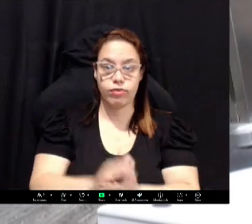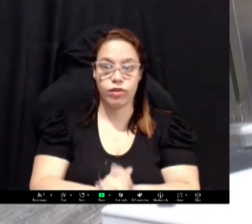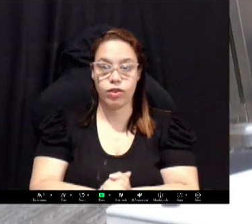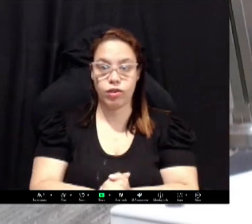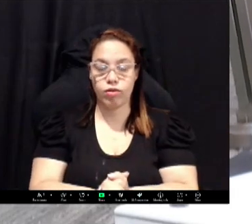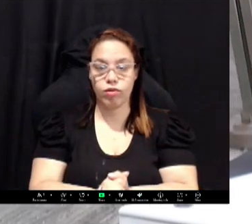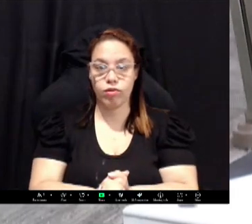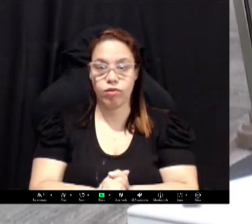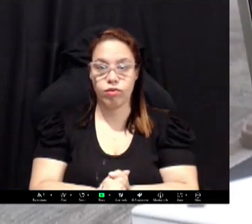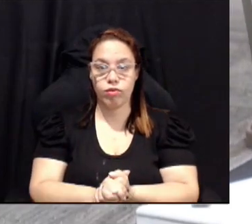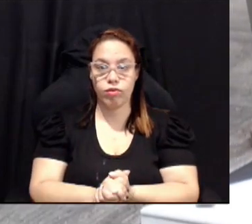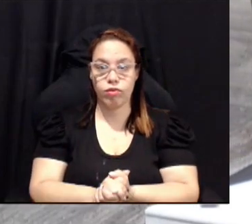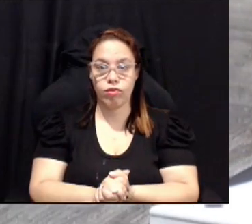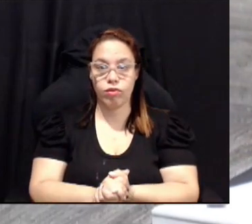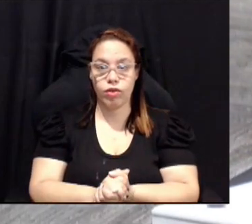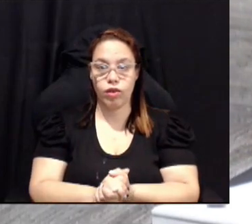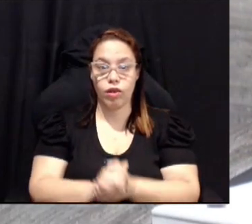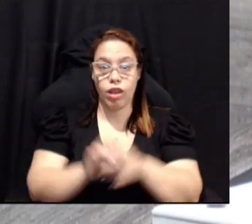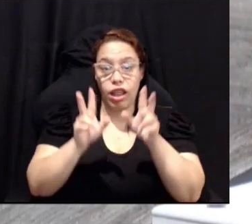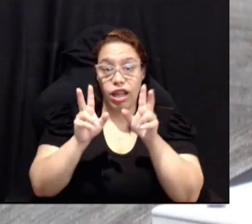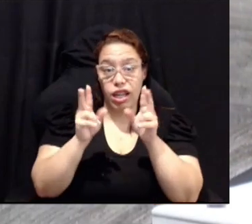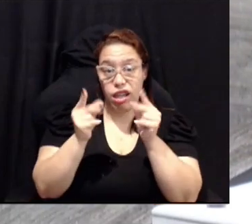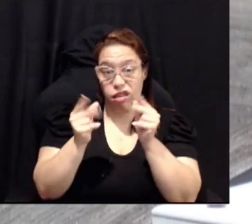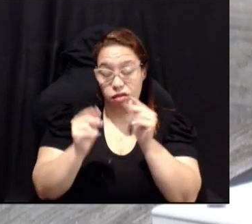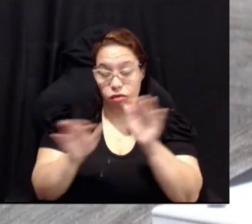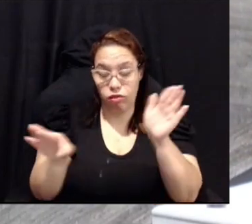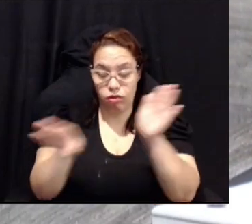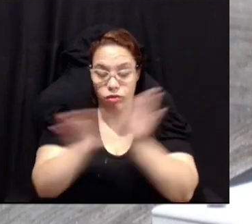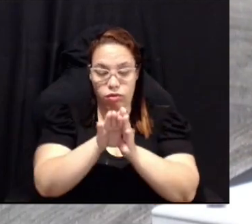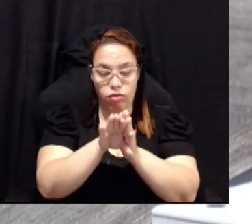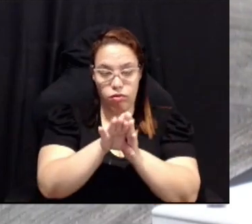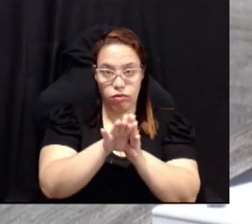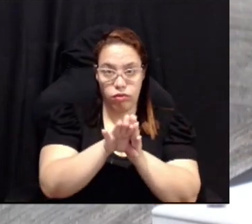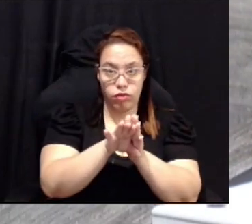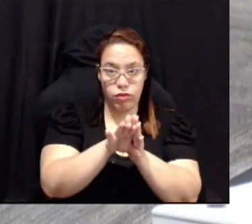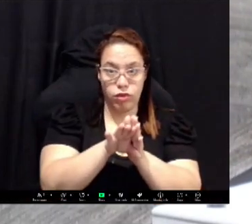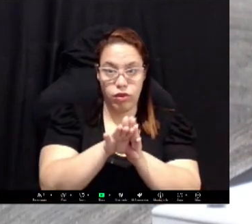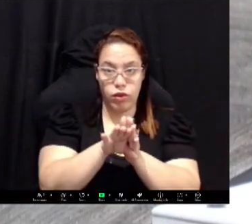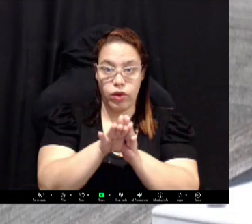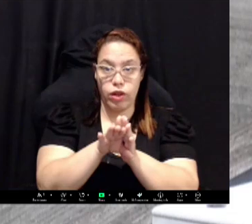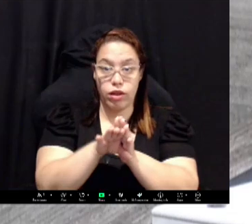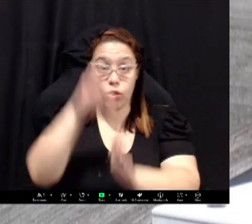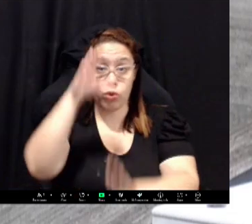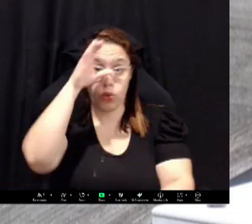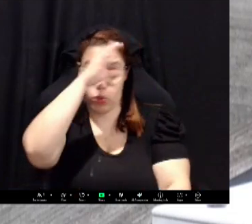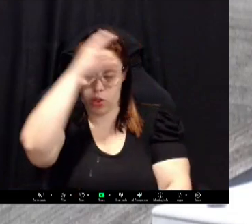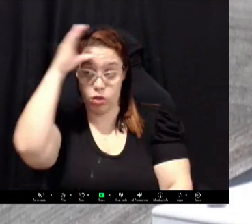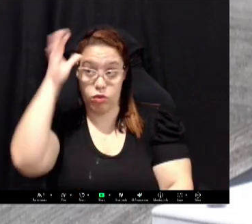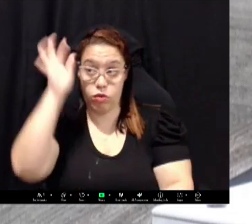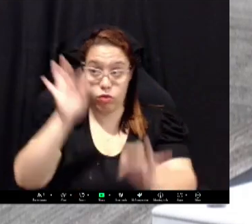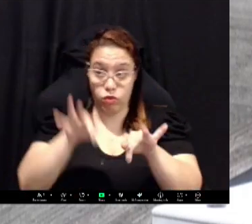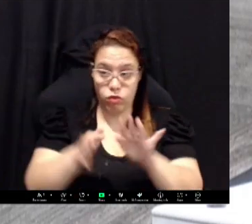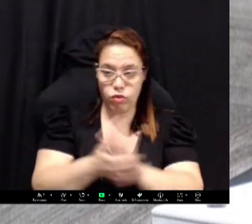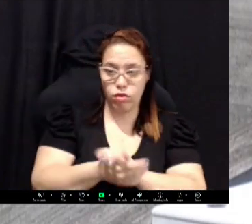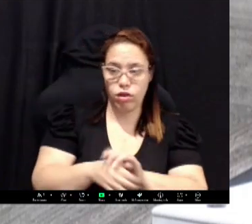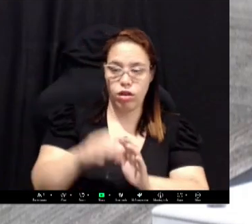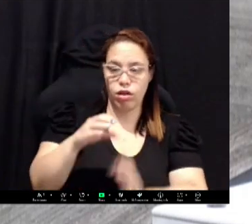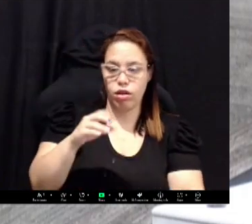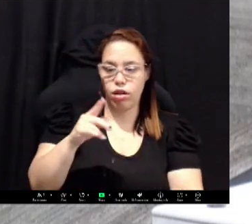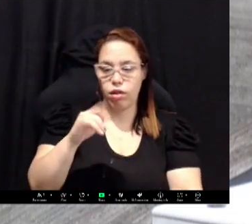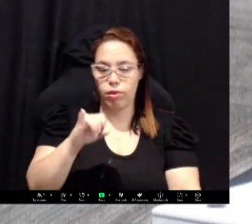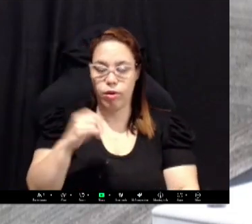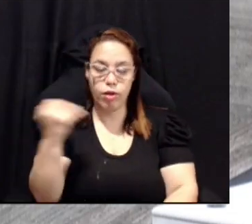esse fake de valores chegue até os consumidores. Então, a CPI ela é importantíssima para a gente combater